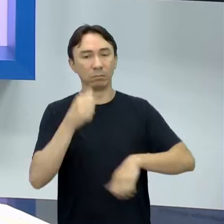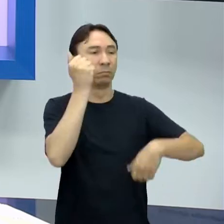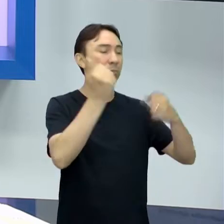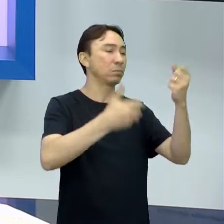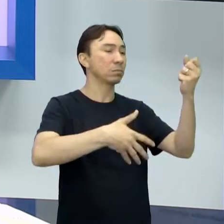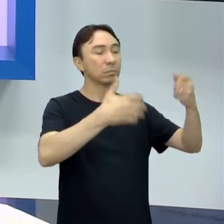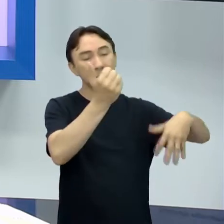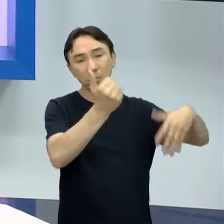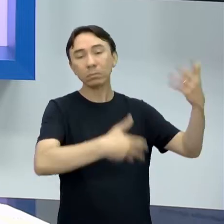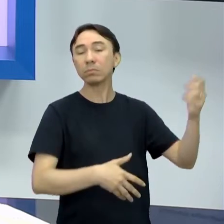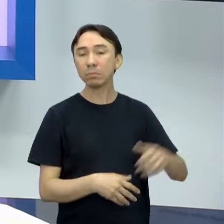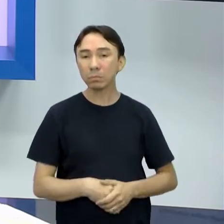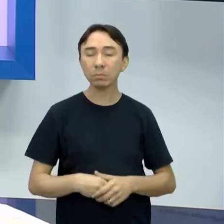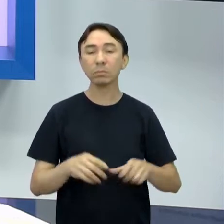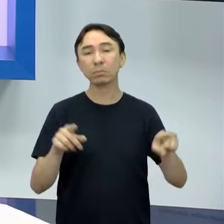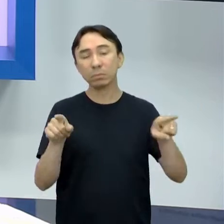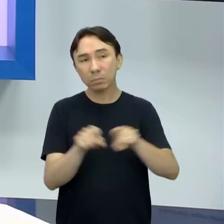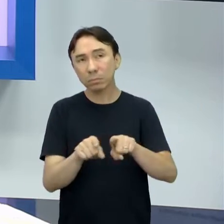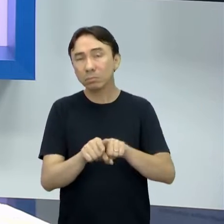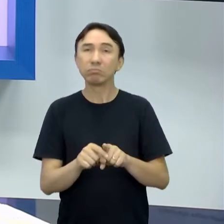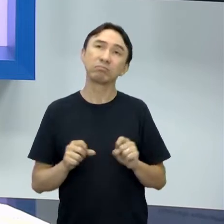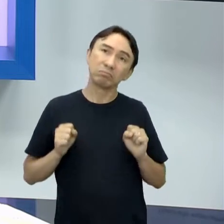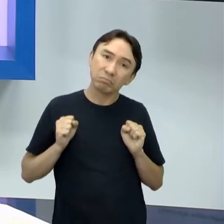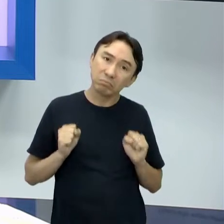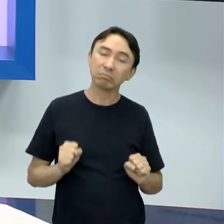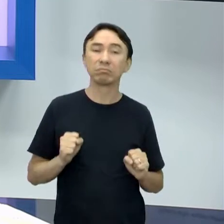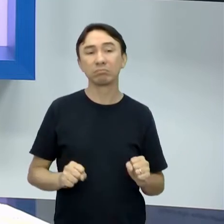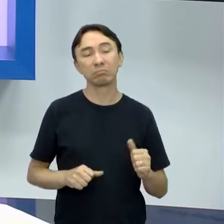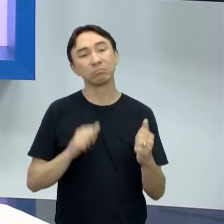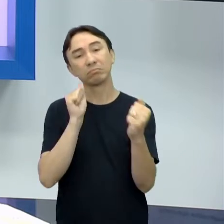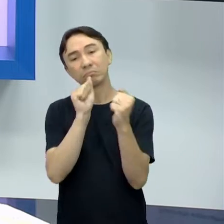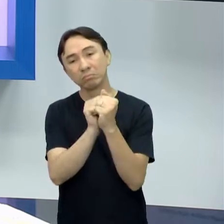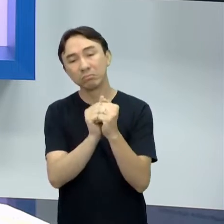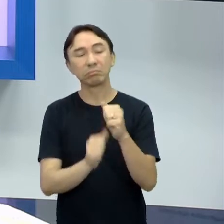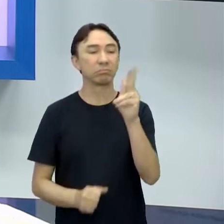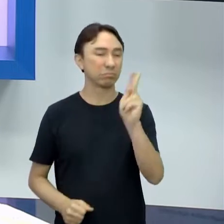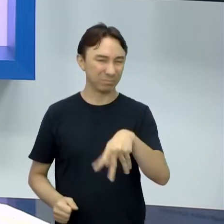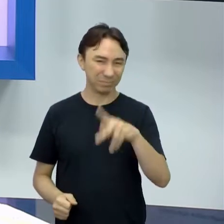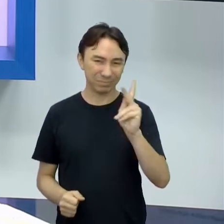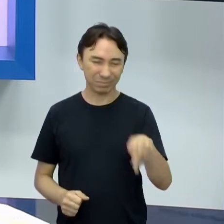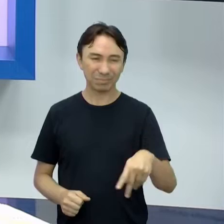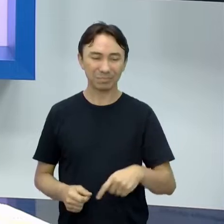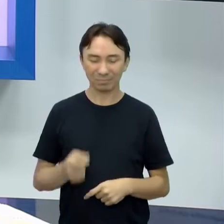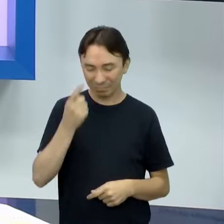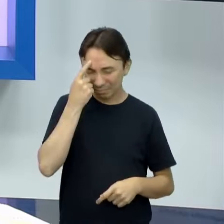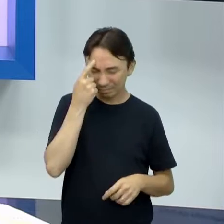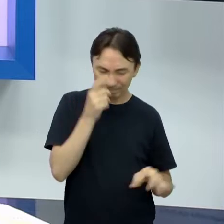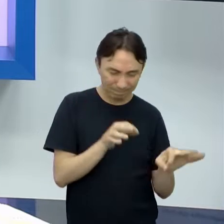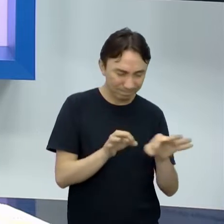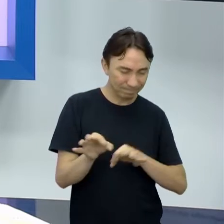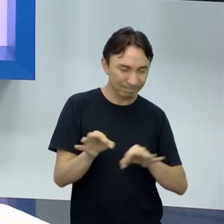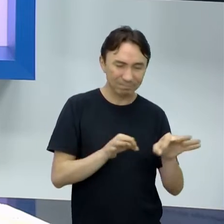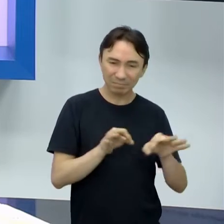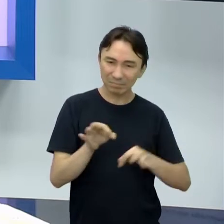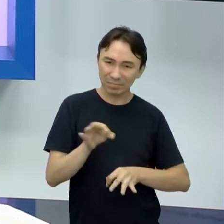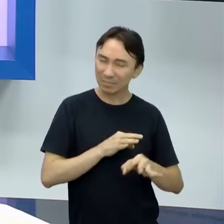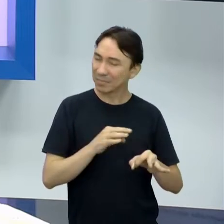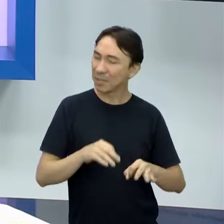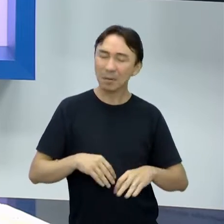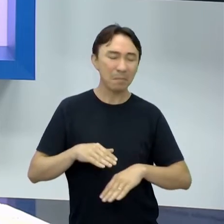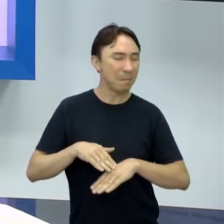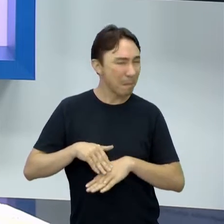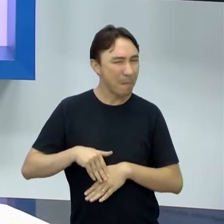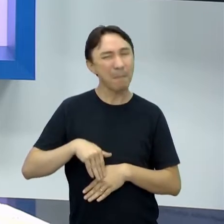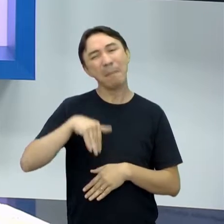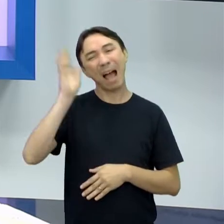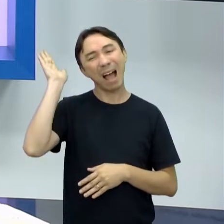com o professor de vocês, pensar numa elaboração mais ampliada aí dessa modalidade de uma forma escrita.